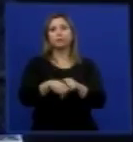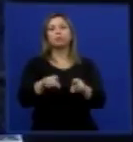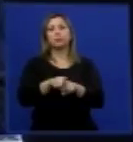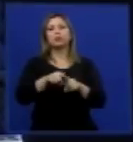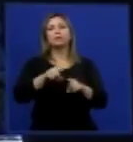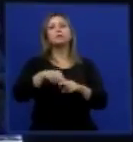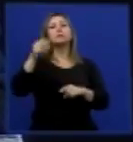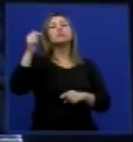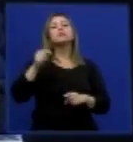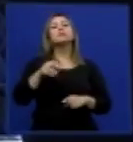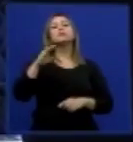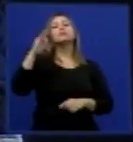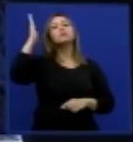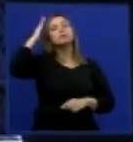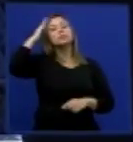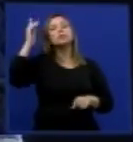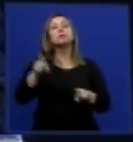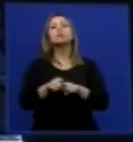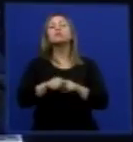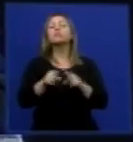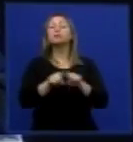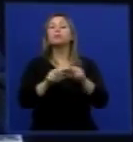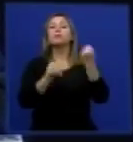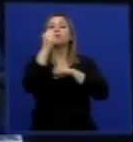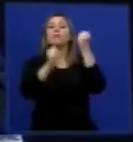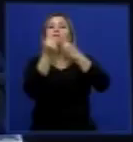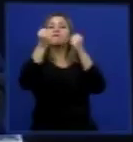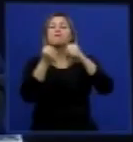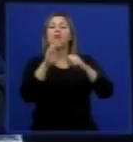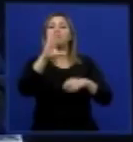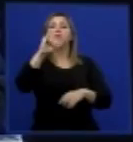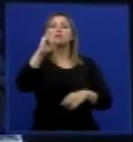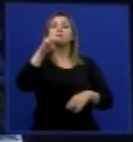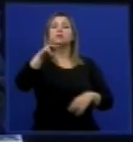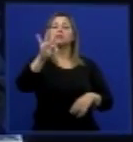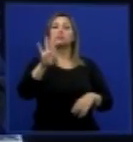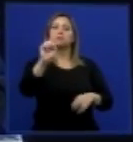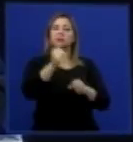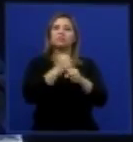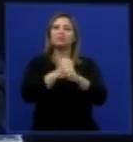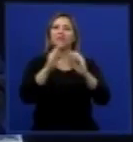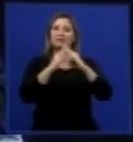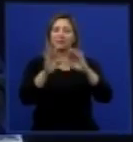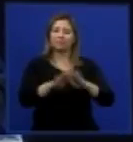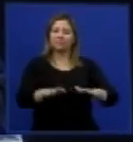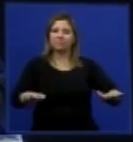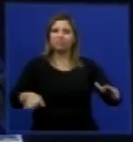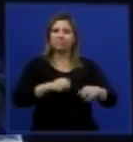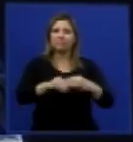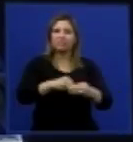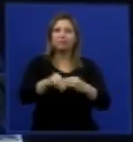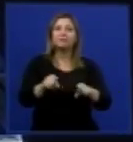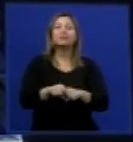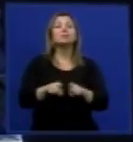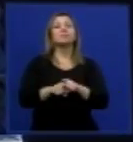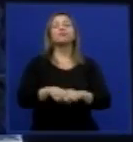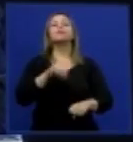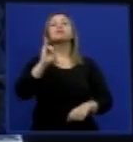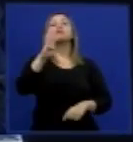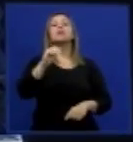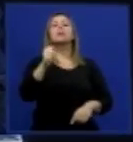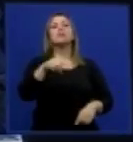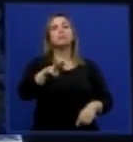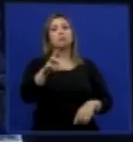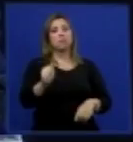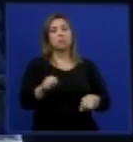X São Mateus do Sul e nas fábricas de cimento no caso doss pneus que vem sendo destinad junto às fábricas de cimento o